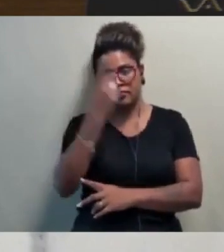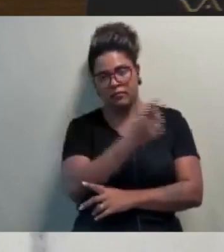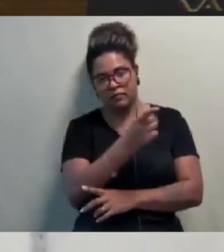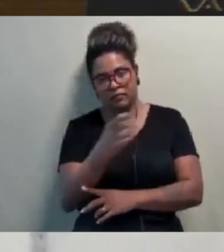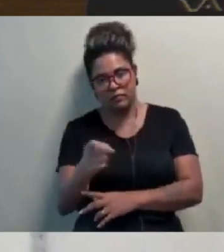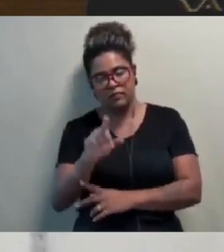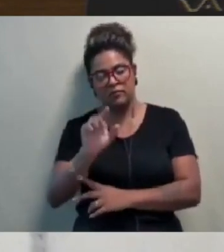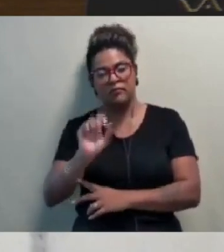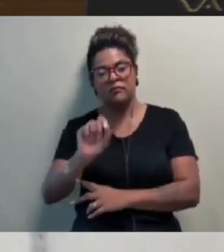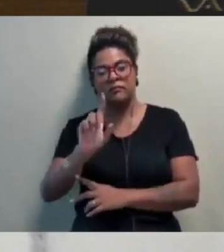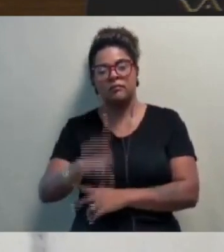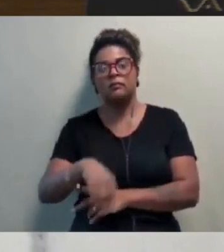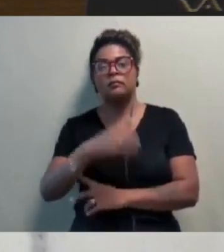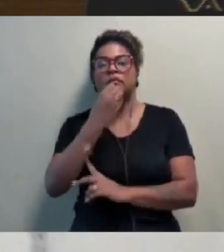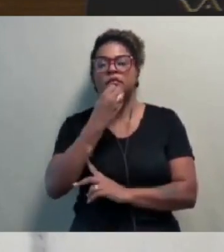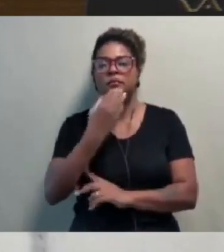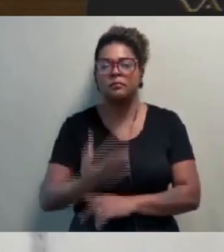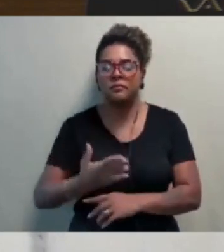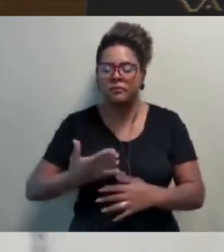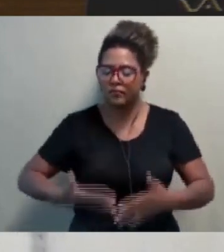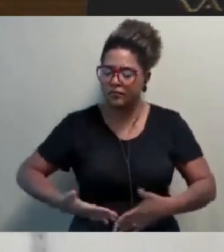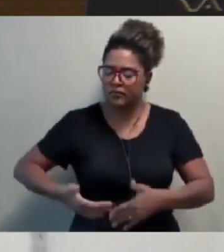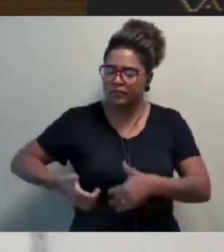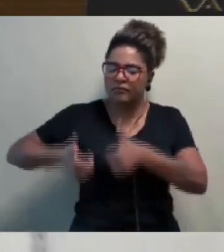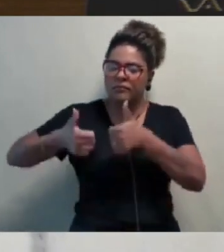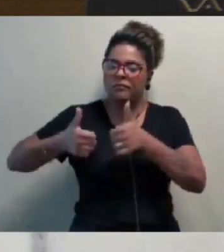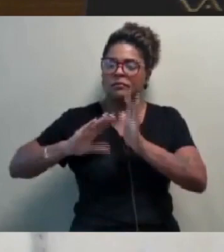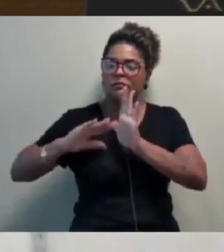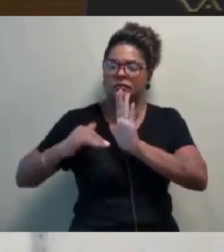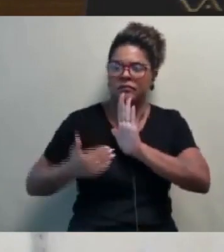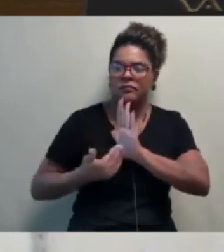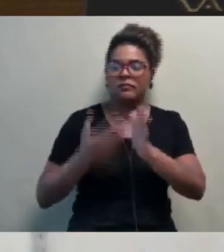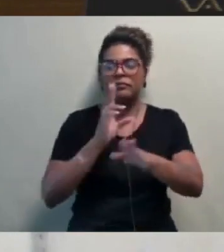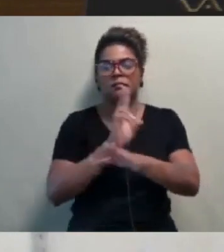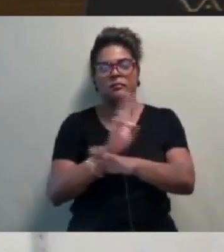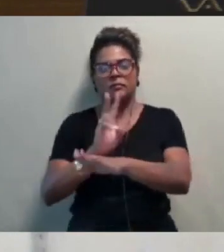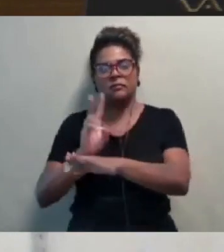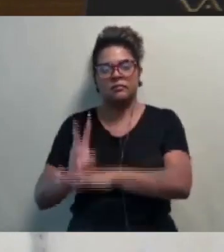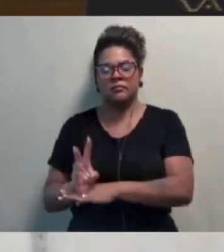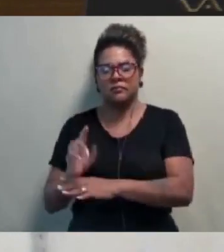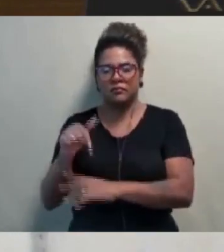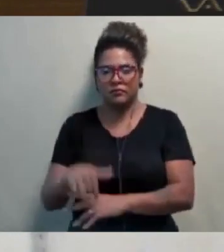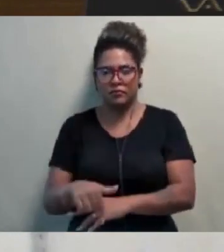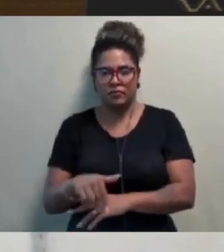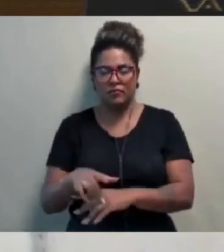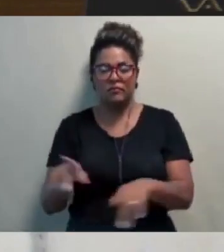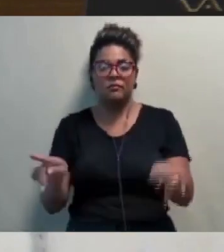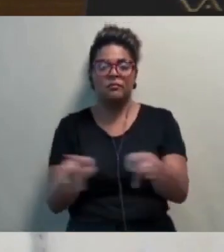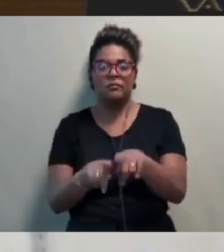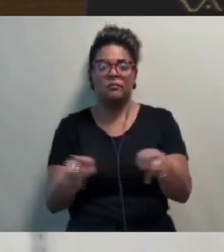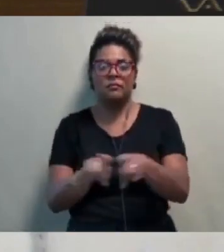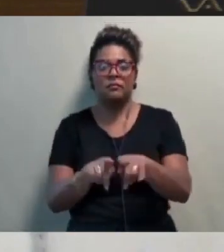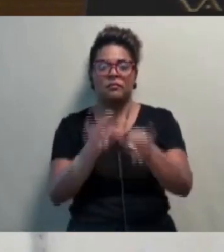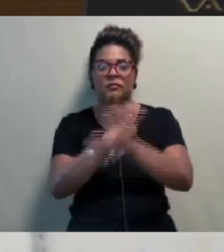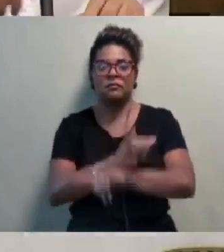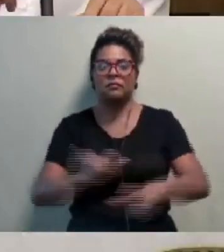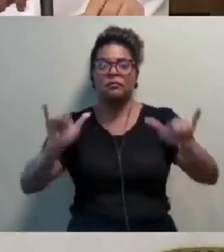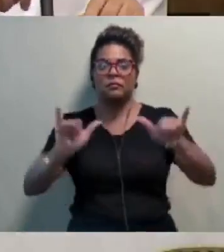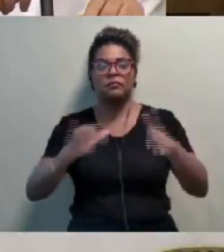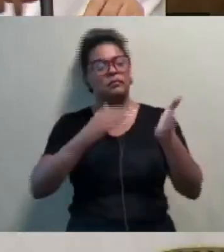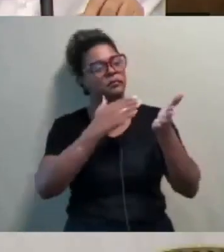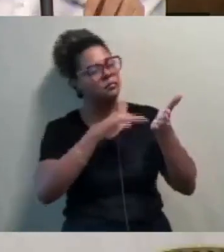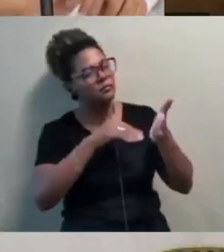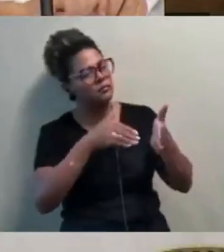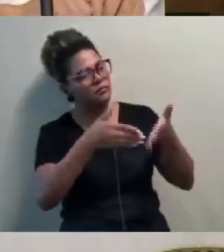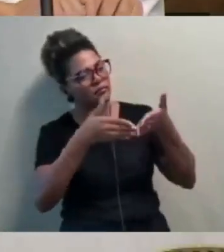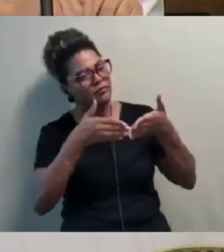muito bom para aprimorar a atividade fiscalizatória. E nós temos anúncios. Senhora secretária, por gentileza.